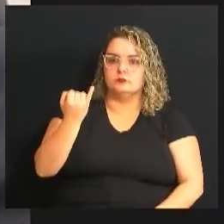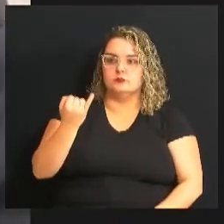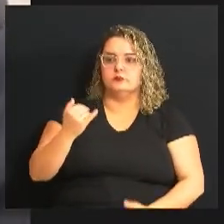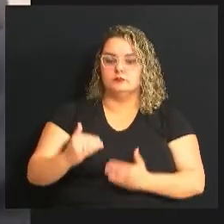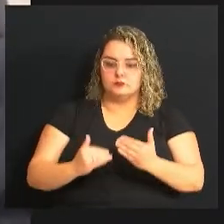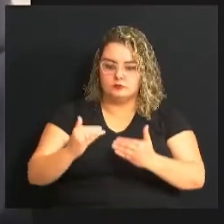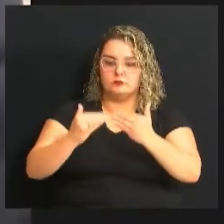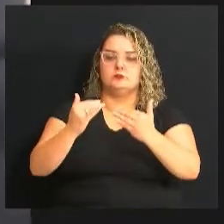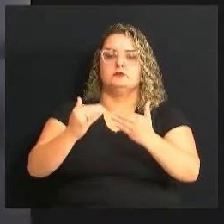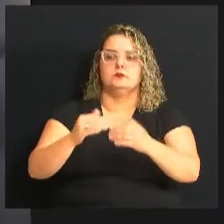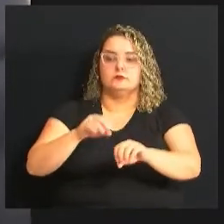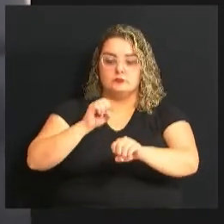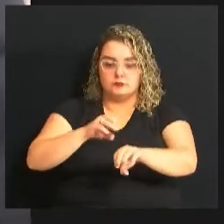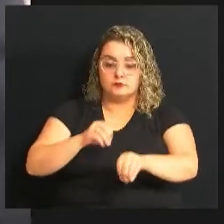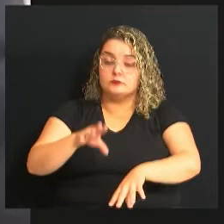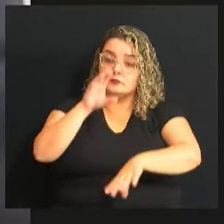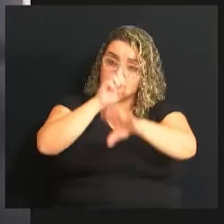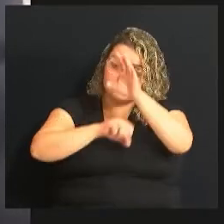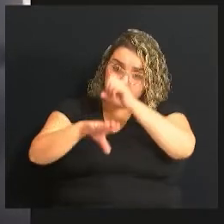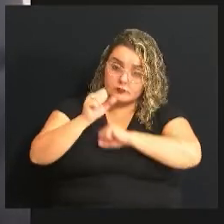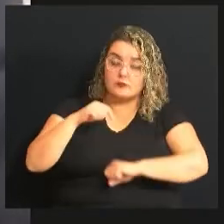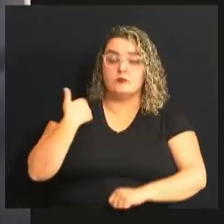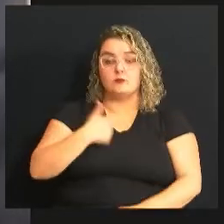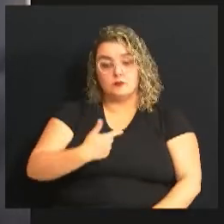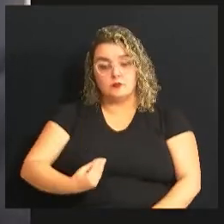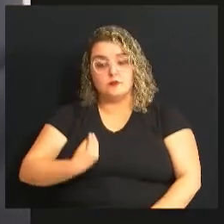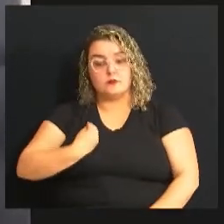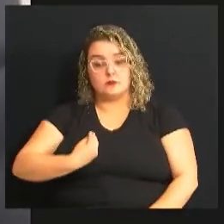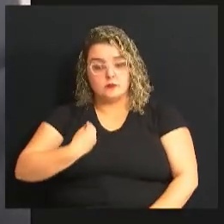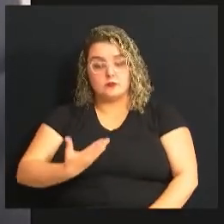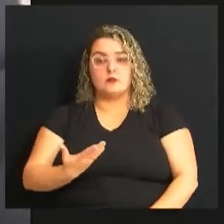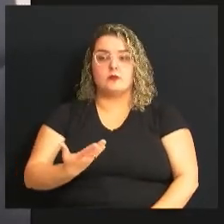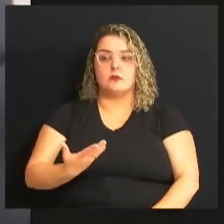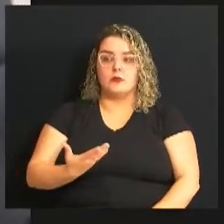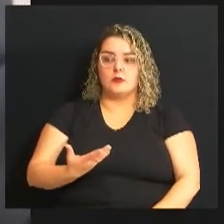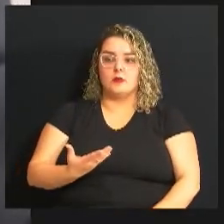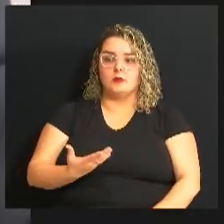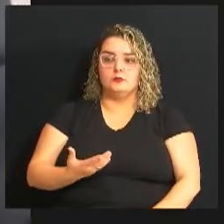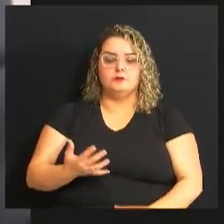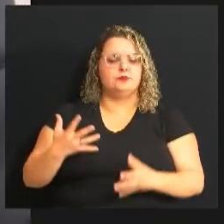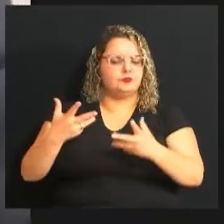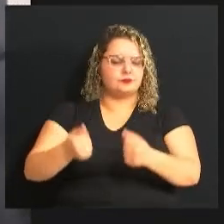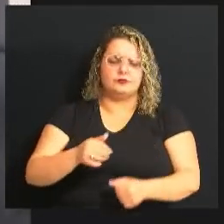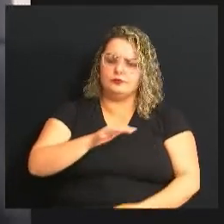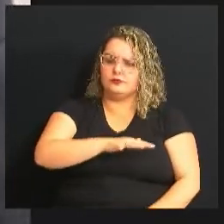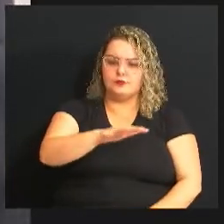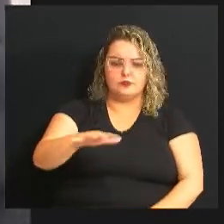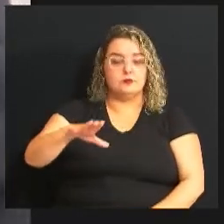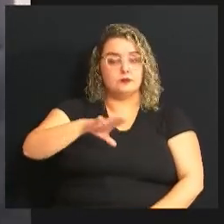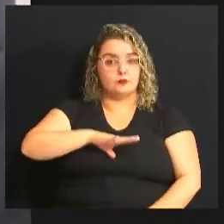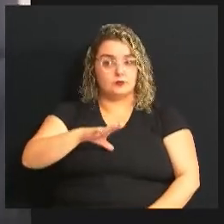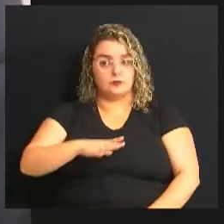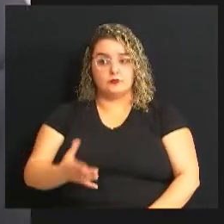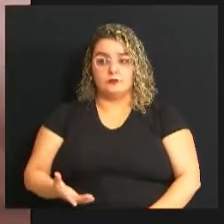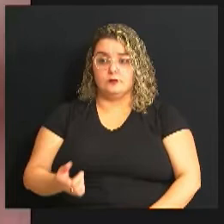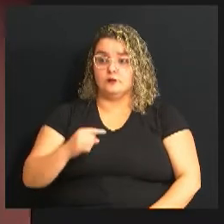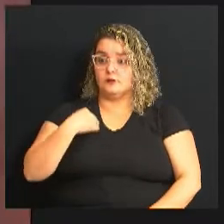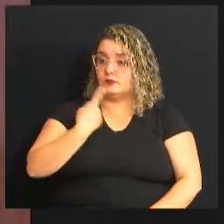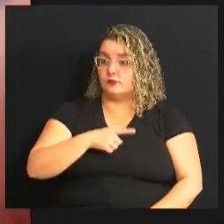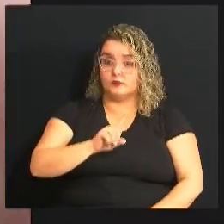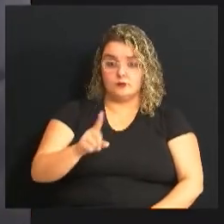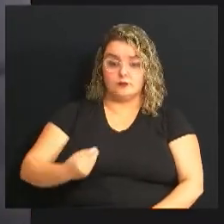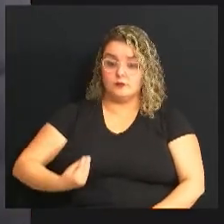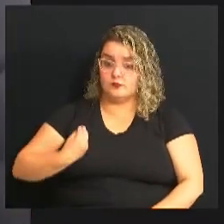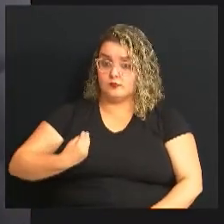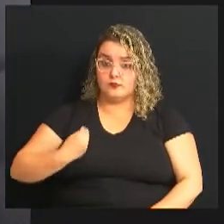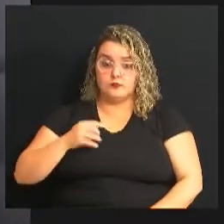de ensino-aprendizagem, e nós estamos vivendo isso incrivelmente em todas as cidades. Nós não estamos vivendo isso só no